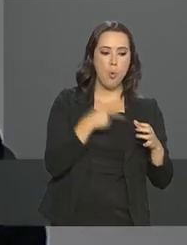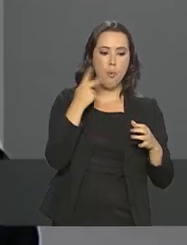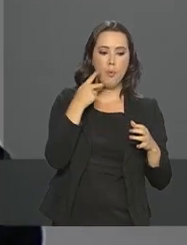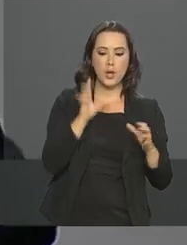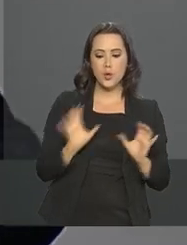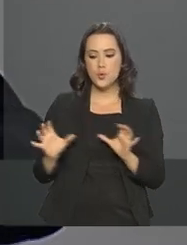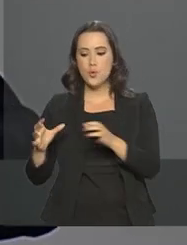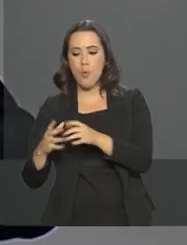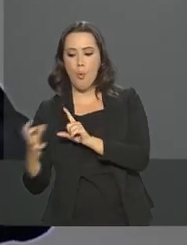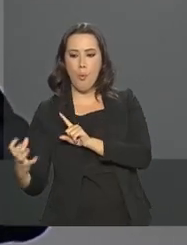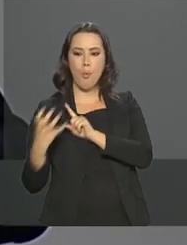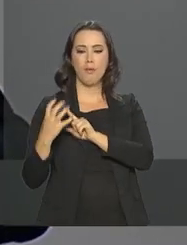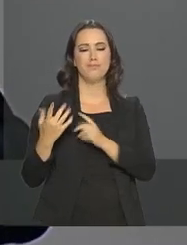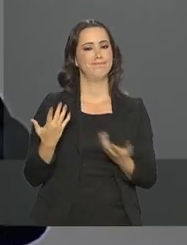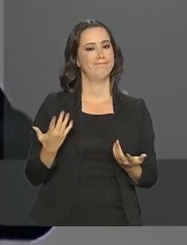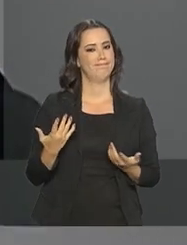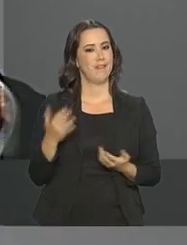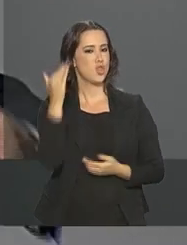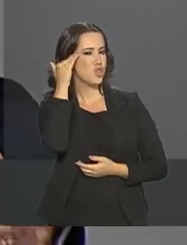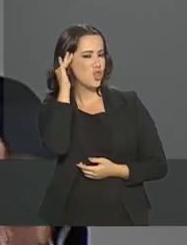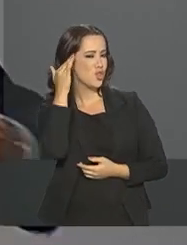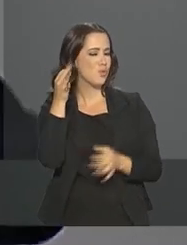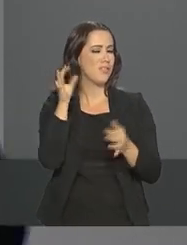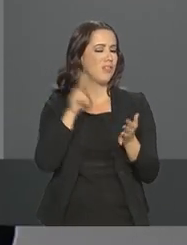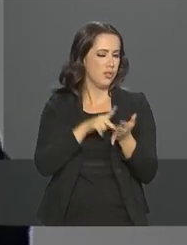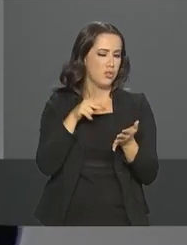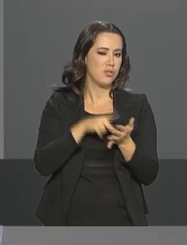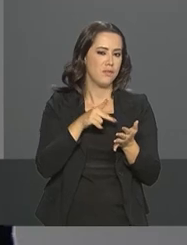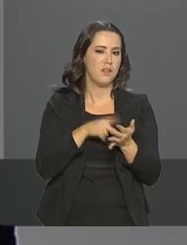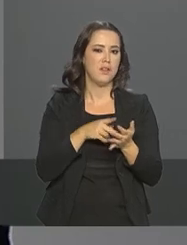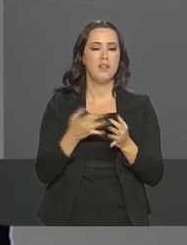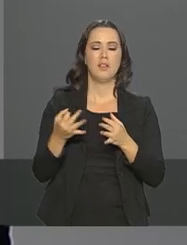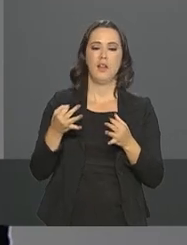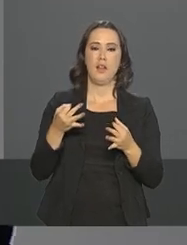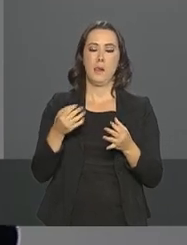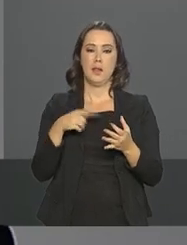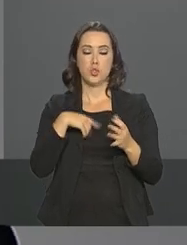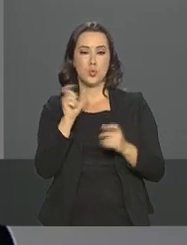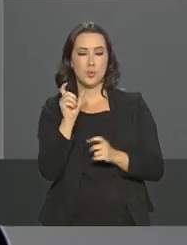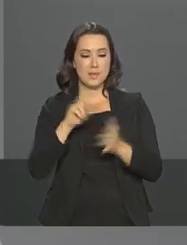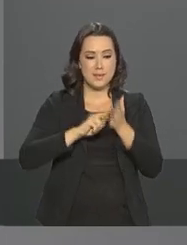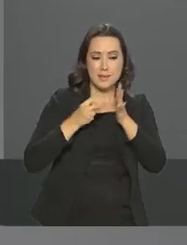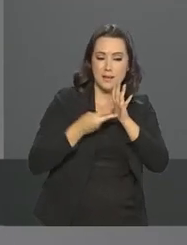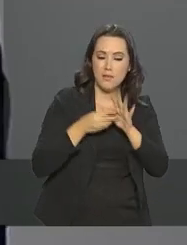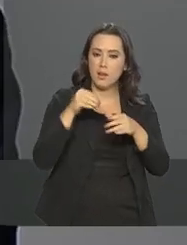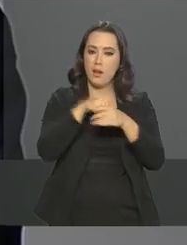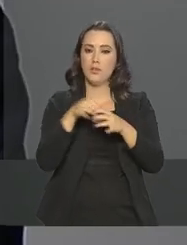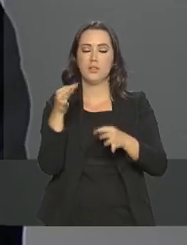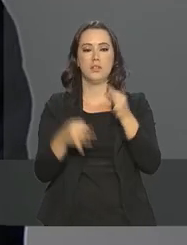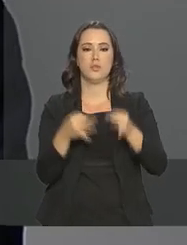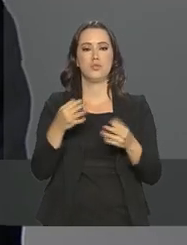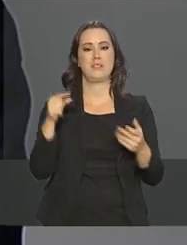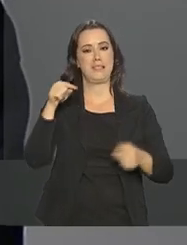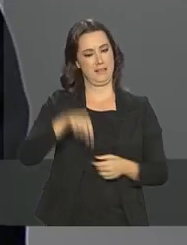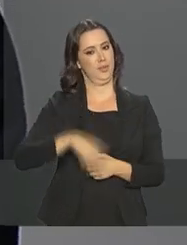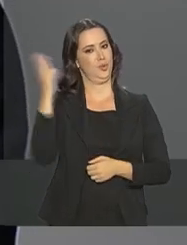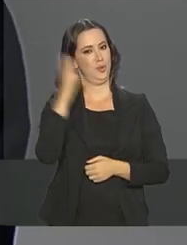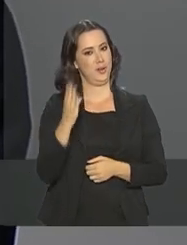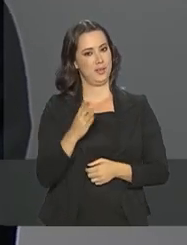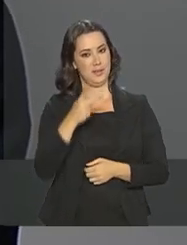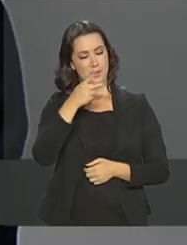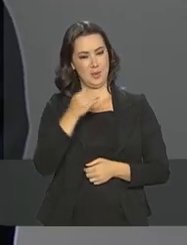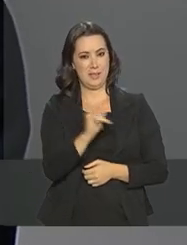em conta o conceito jurídico de situação e oposição aqui quem perde a eleição o seu